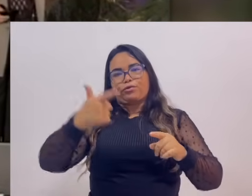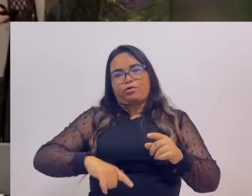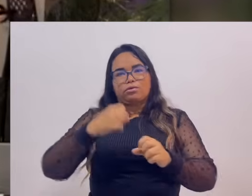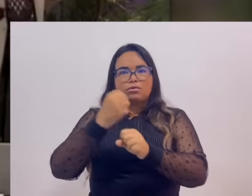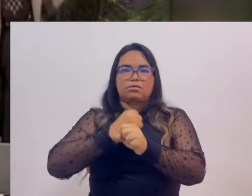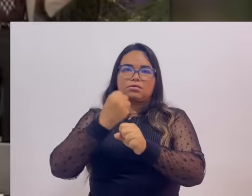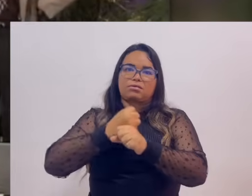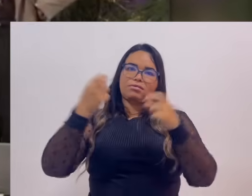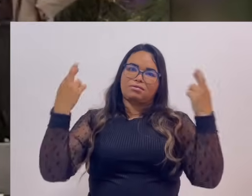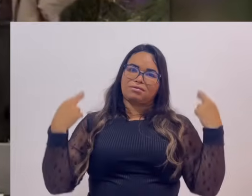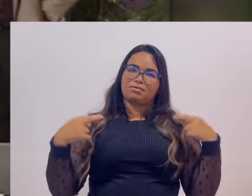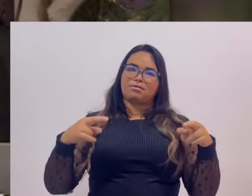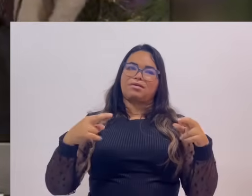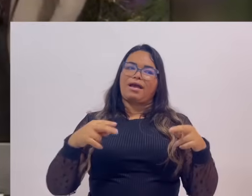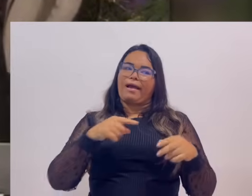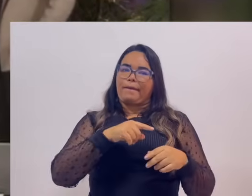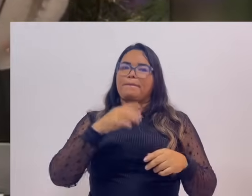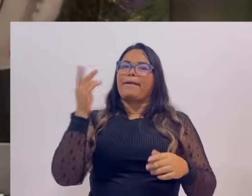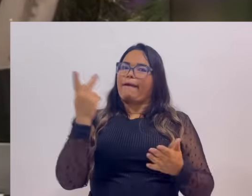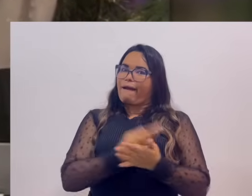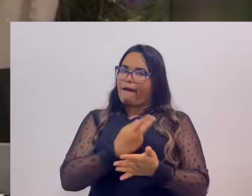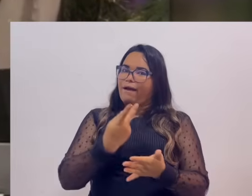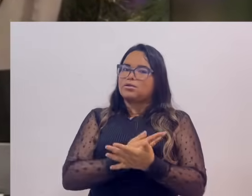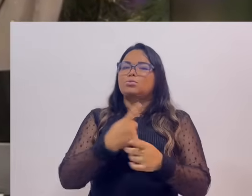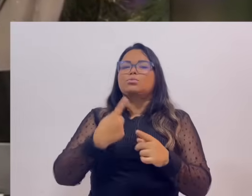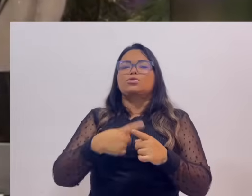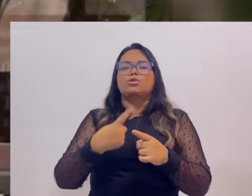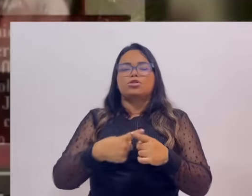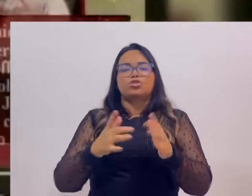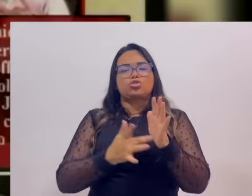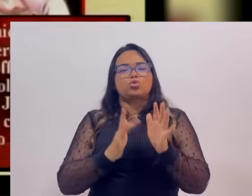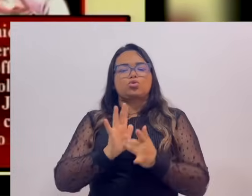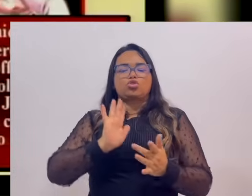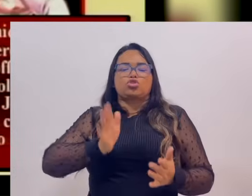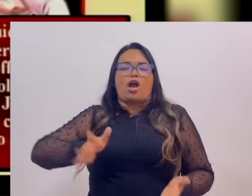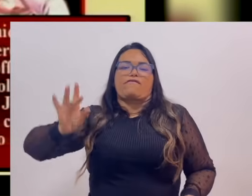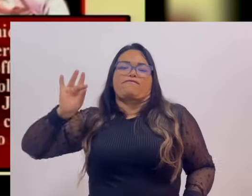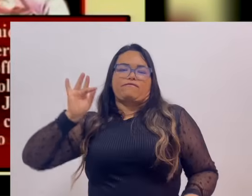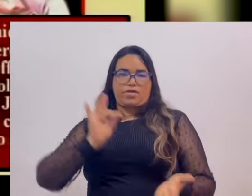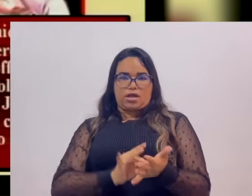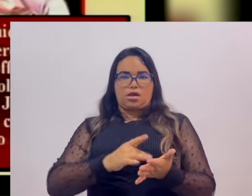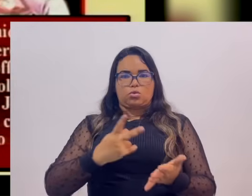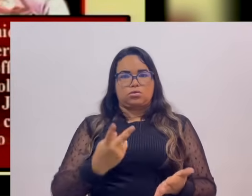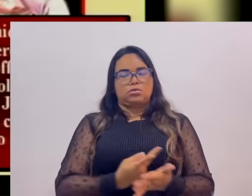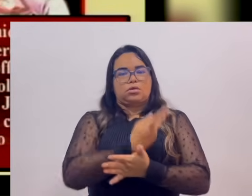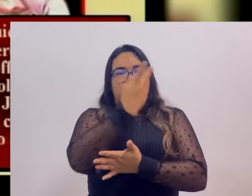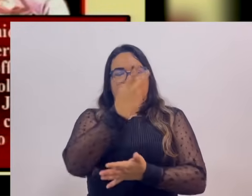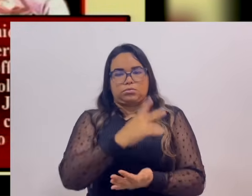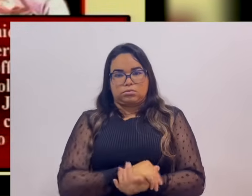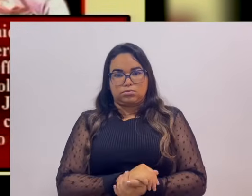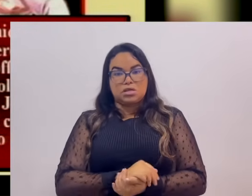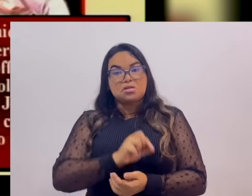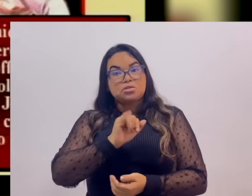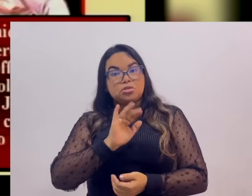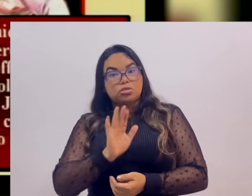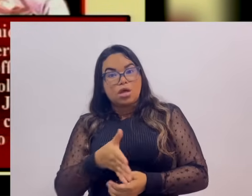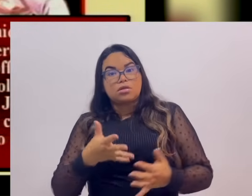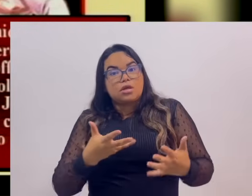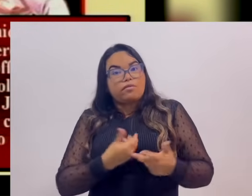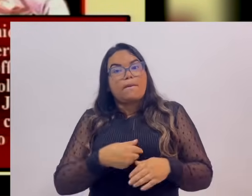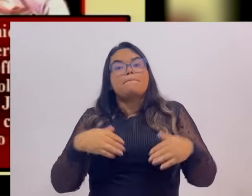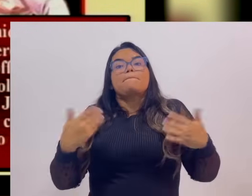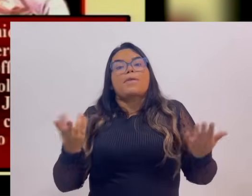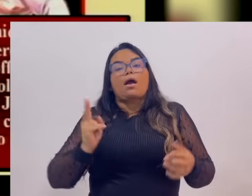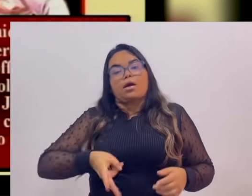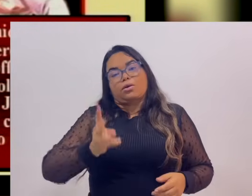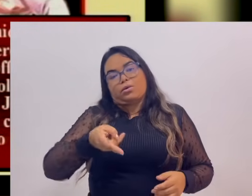blasfêmia e jamais me lembrarei dos seus pecados e das suas iniquidades ora onde há